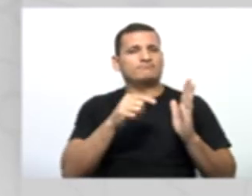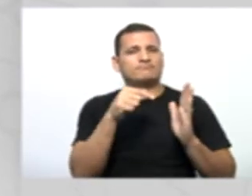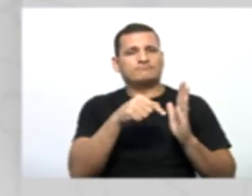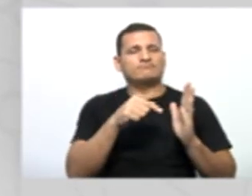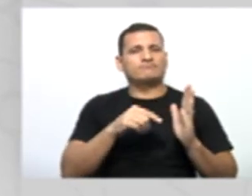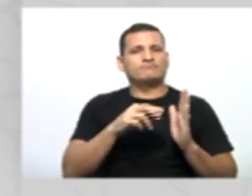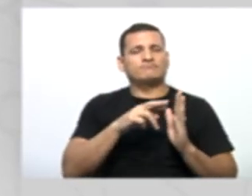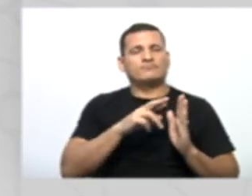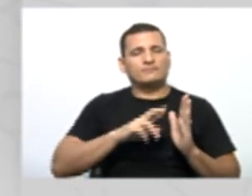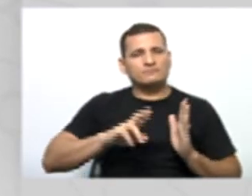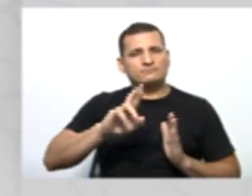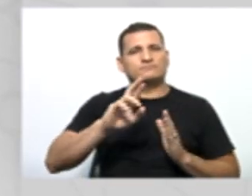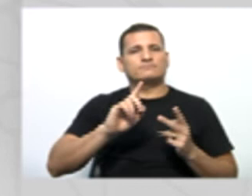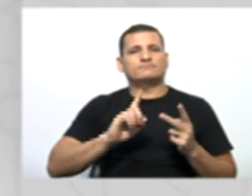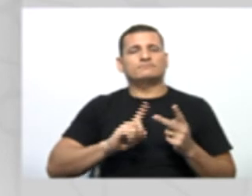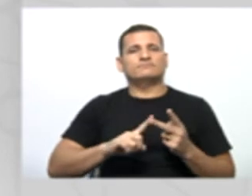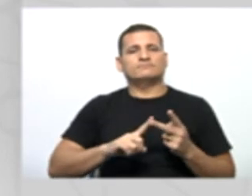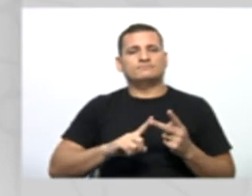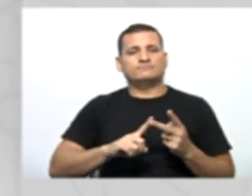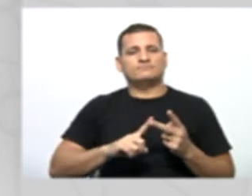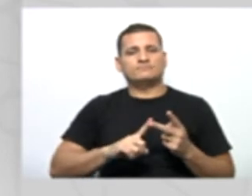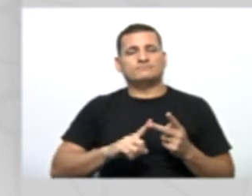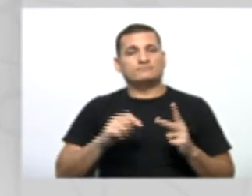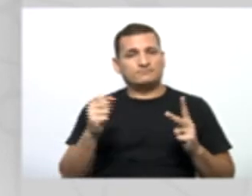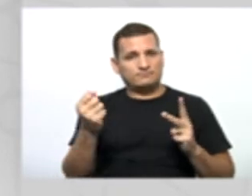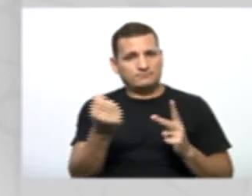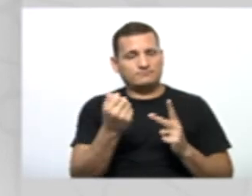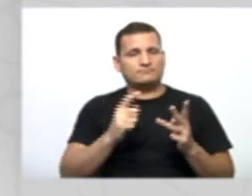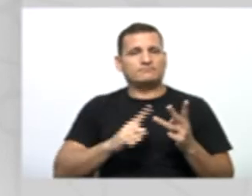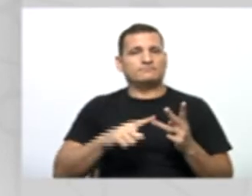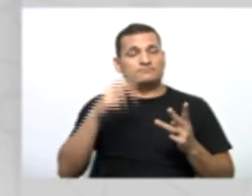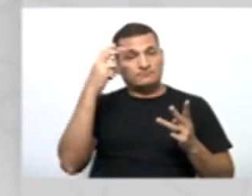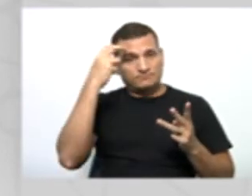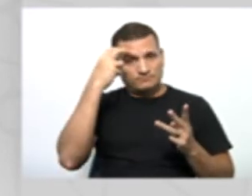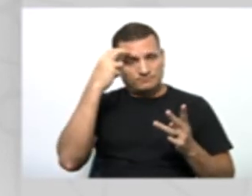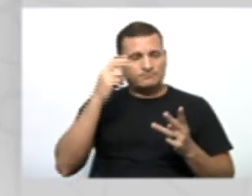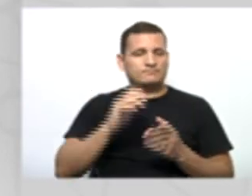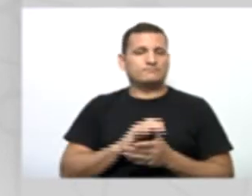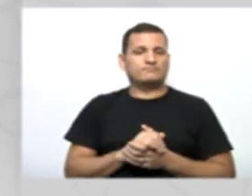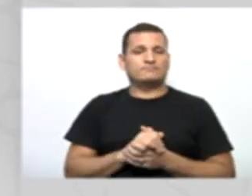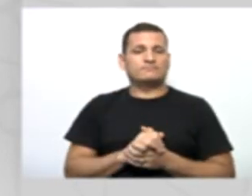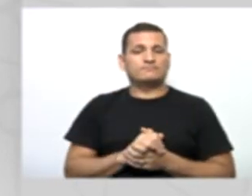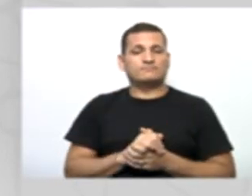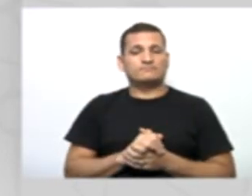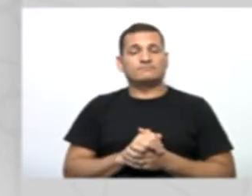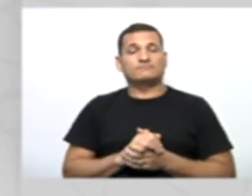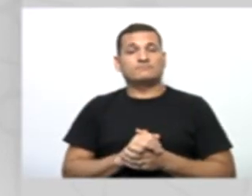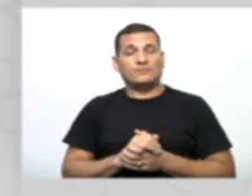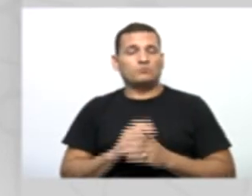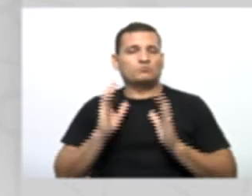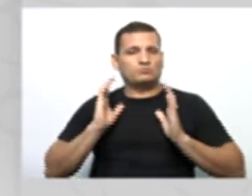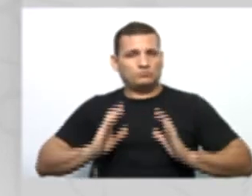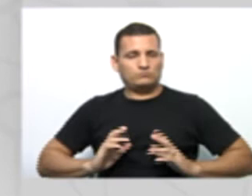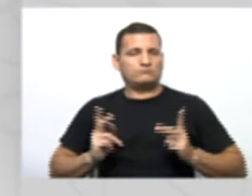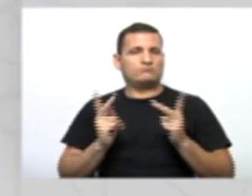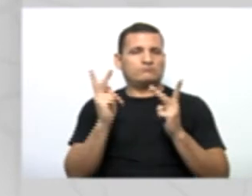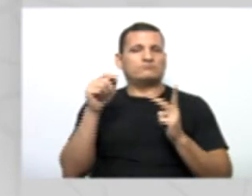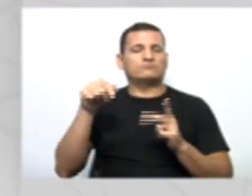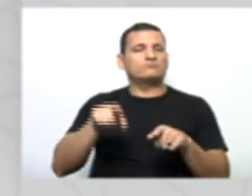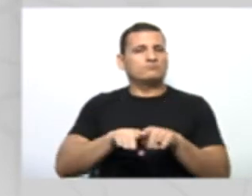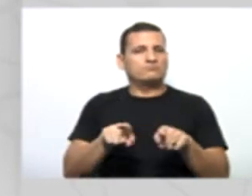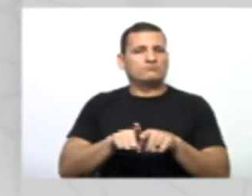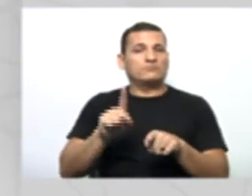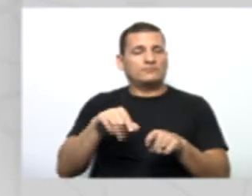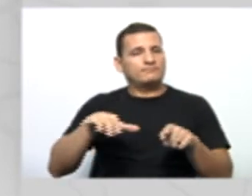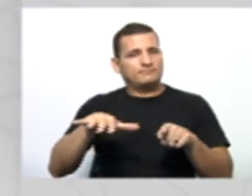fatores religiosos, né, sociais e culturais. A conduta virtuosa também é uma qualidade fundamental no campo